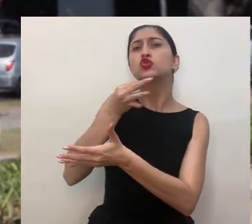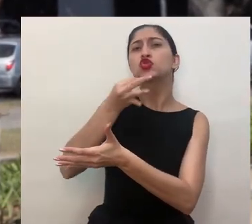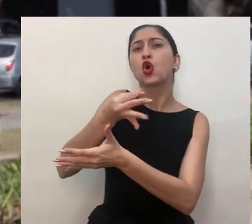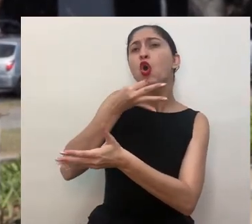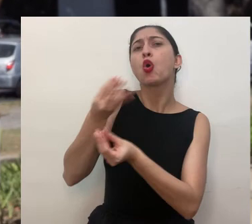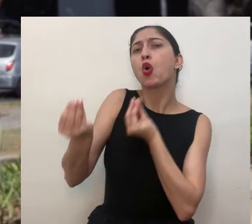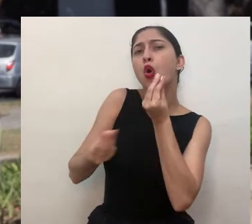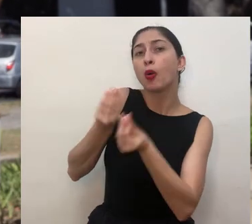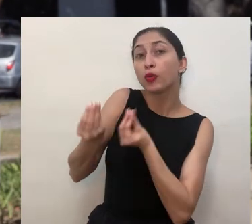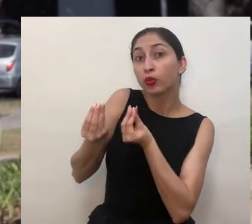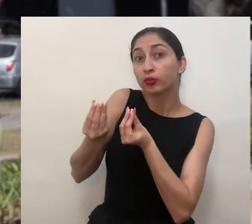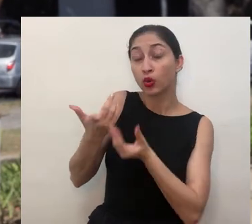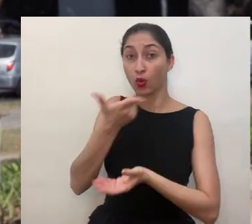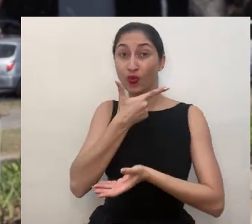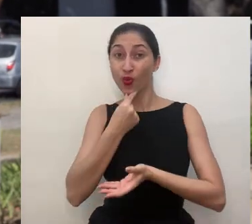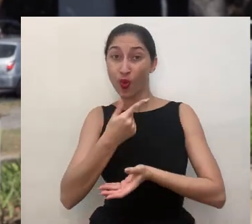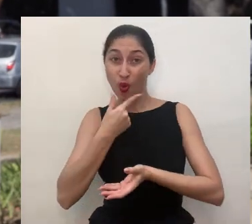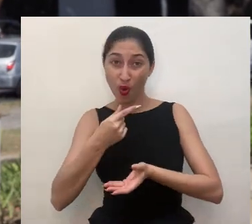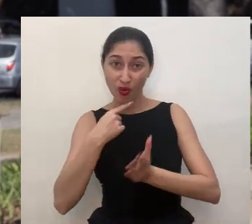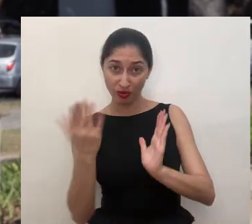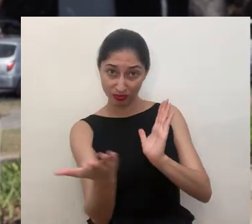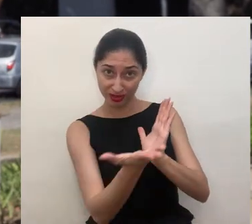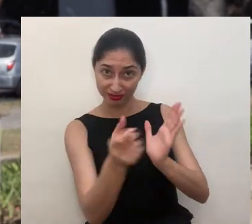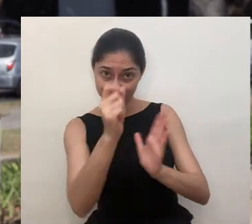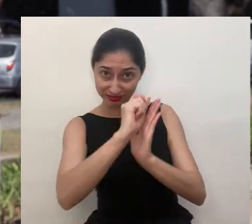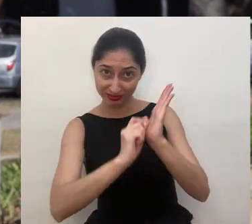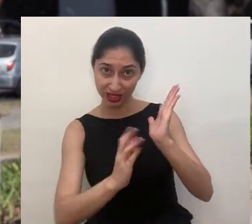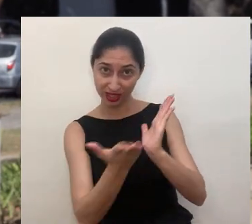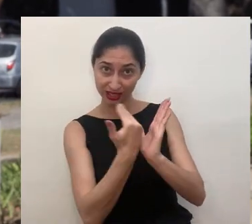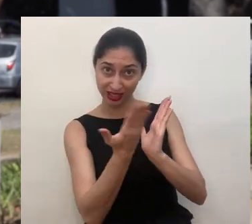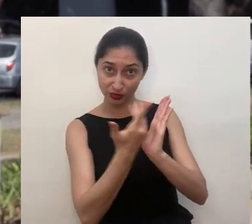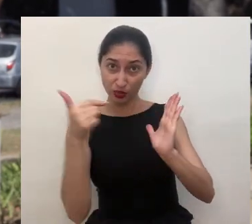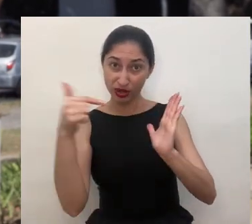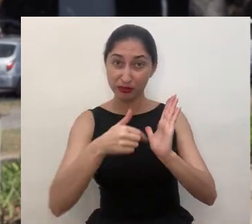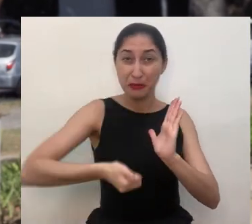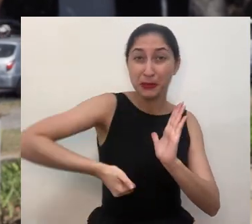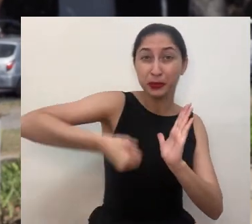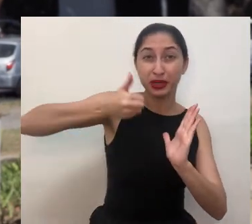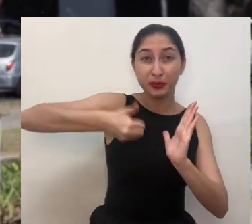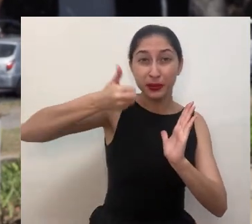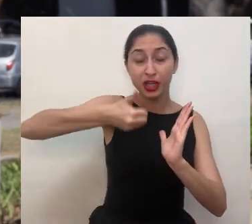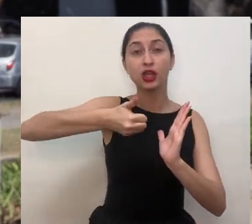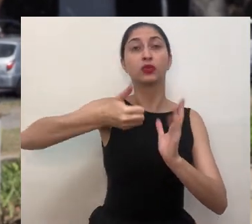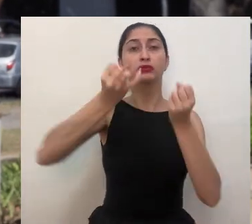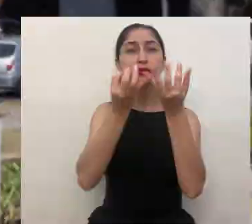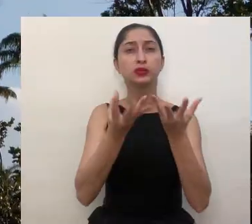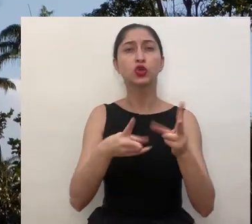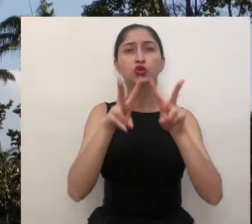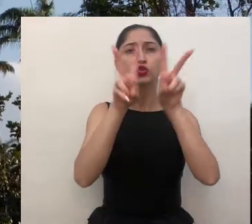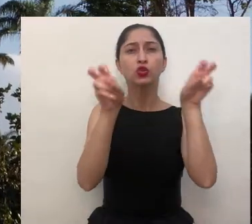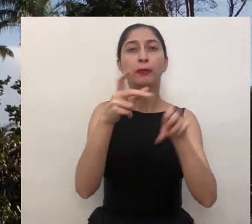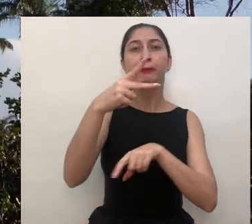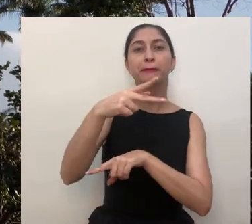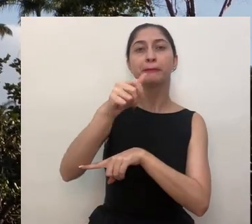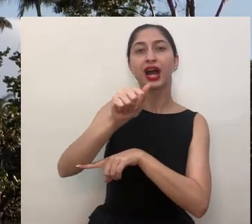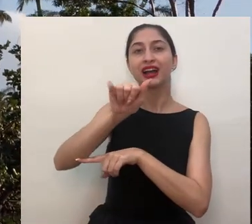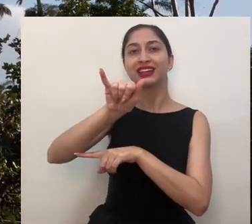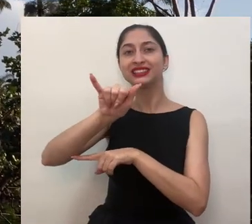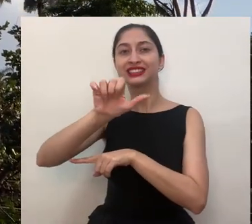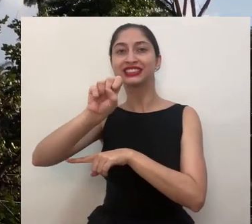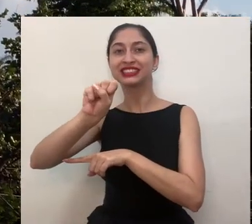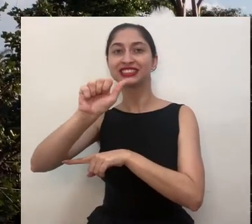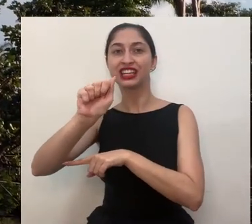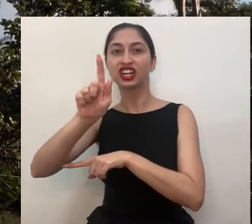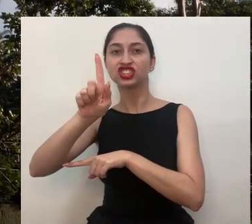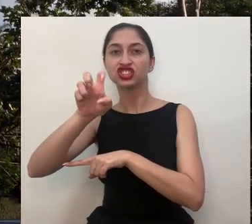publicação do mundo que trata do tema da paisagem sonora. Para ele, é mais fácil nós fazermos uma análise da evolução